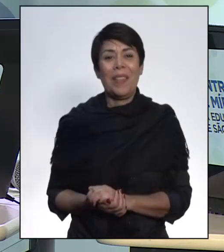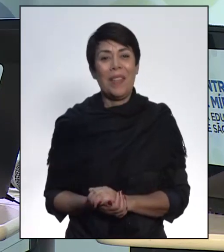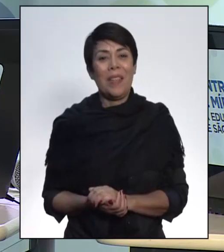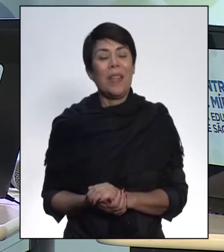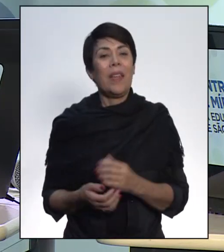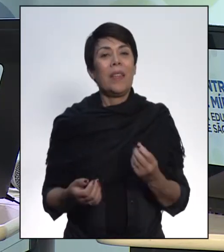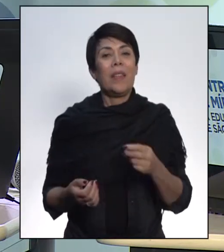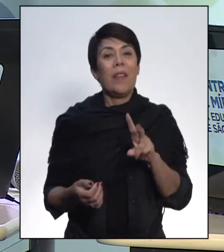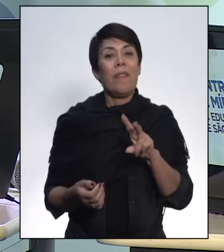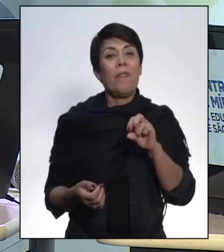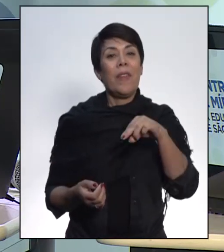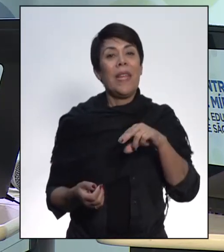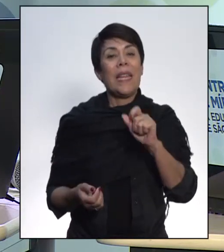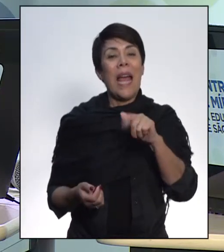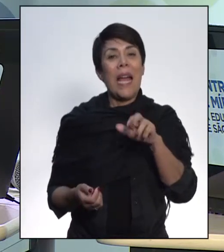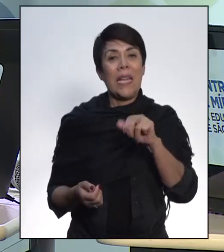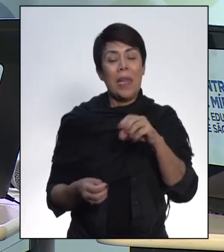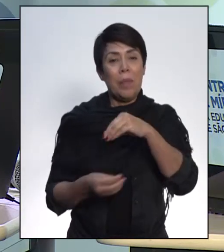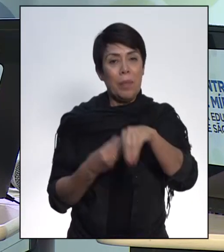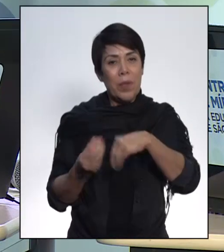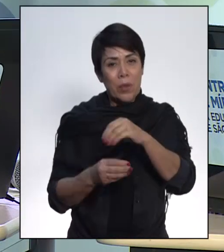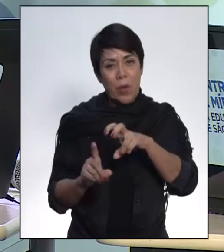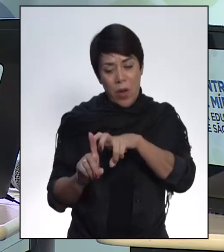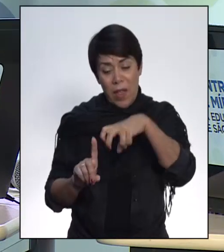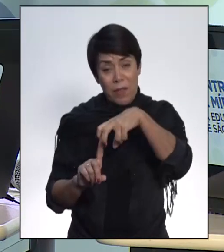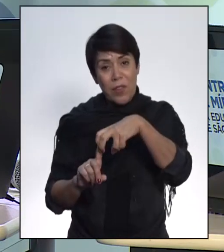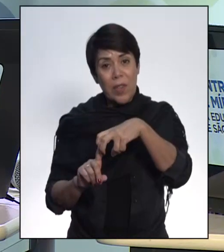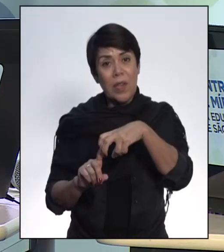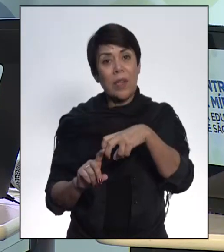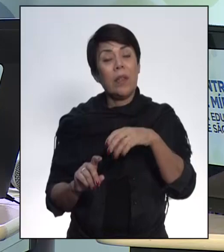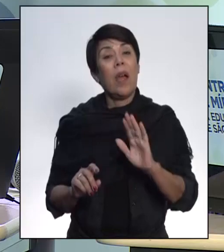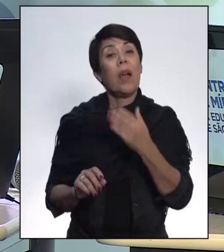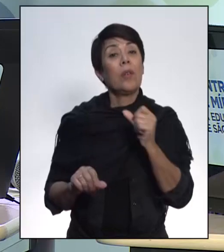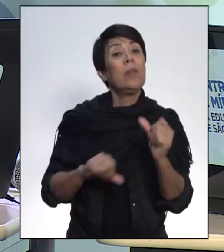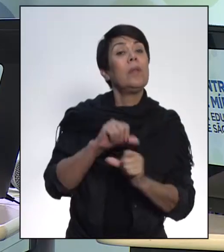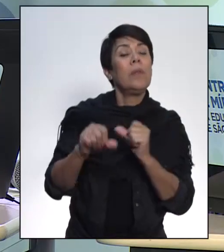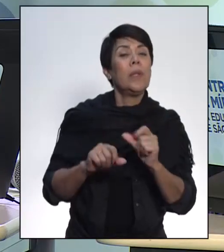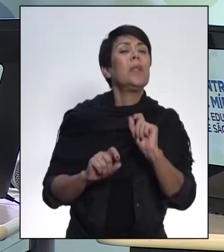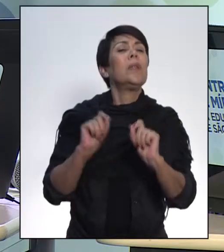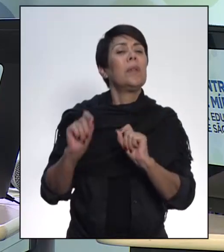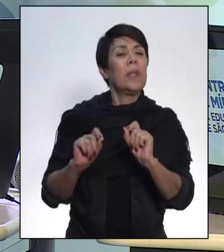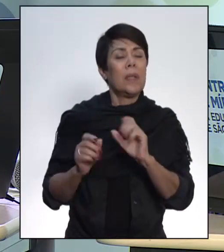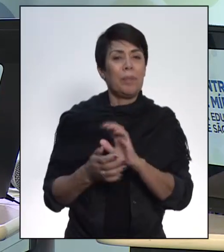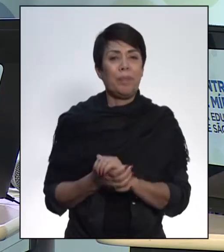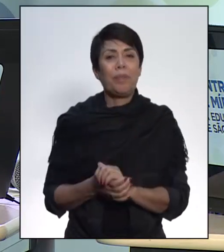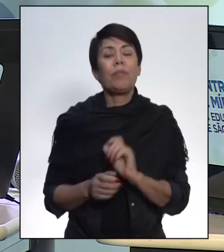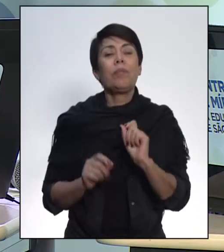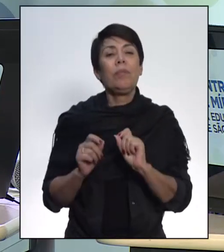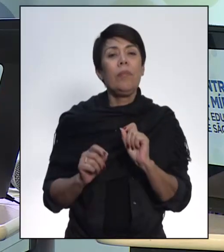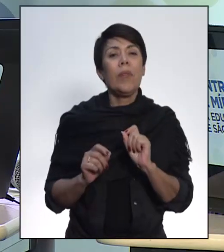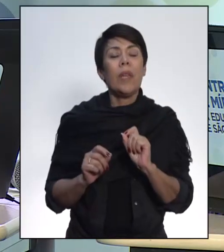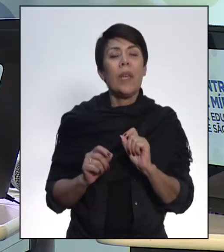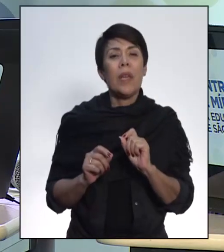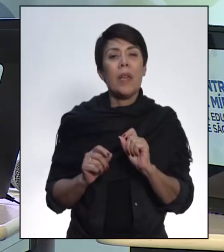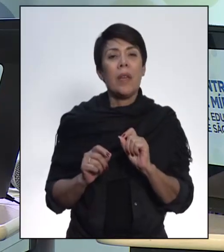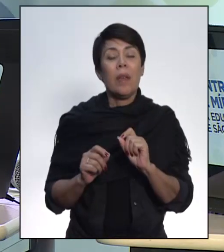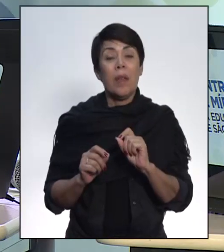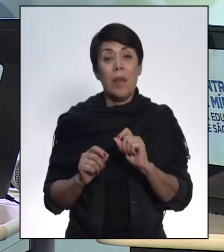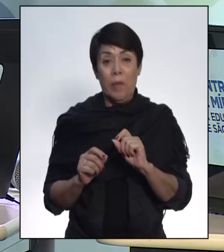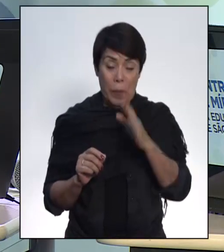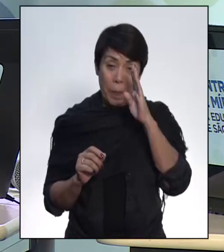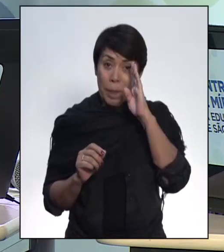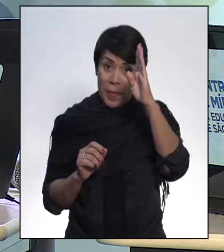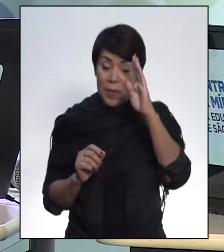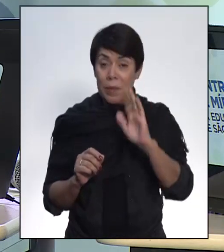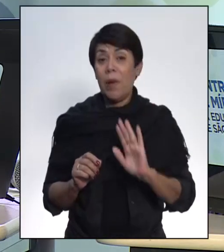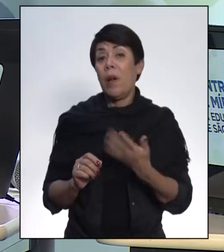Quando o vinagre foi adicionado ao refrigerante, ocorreu uma perturbação nesse equilíbrio químico. Que fator que foi o responsável por causar